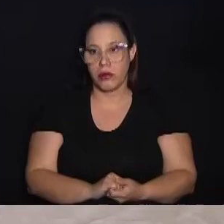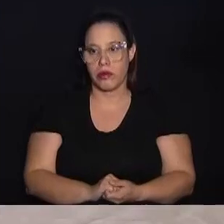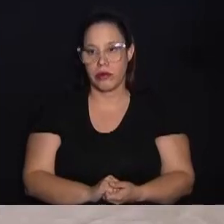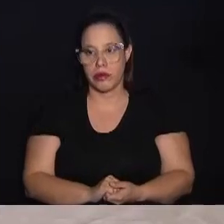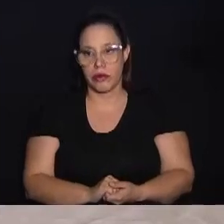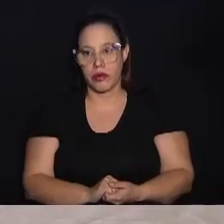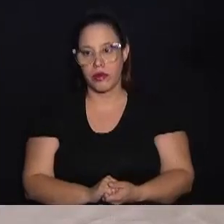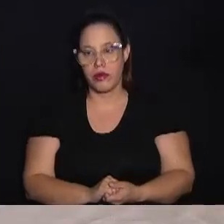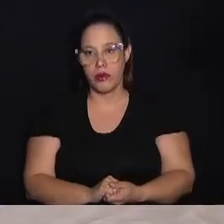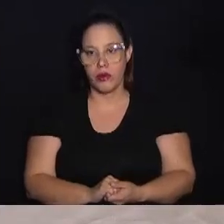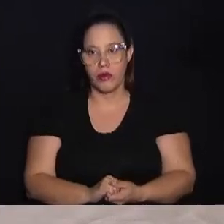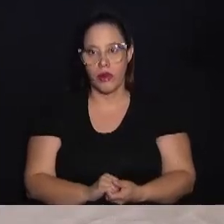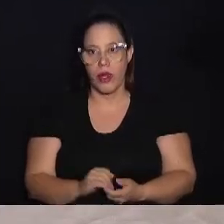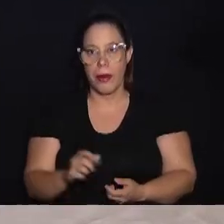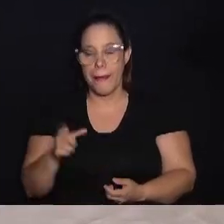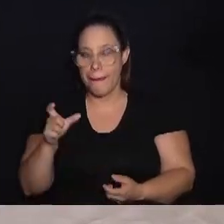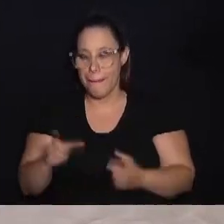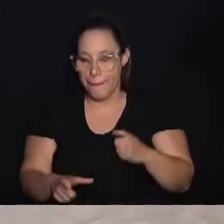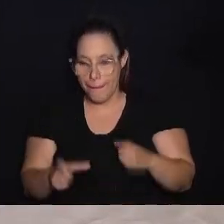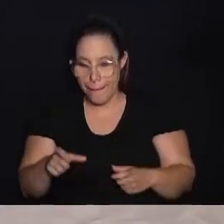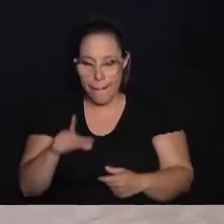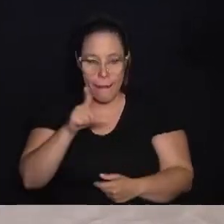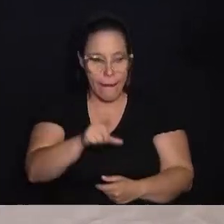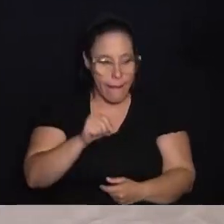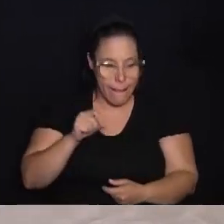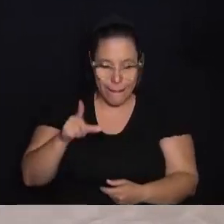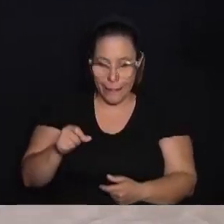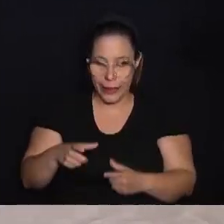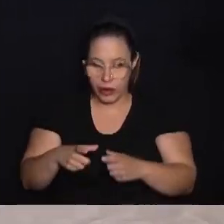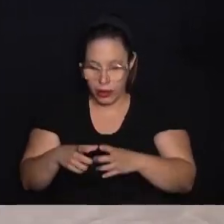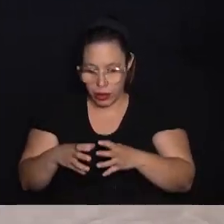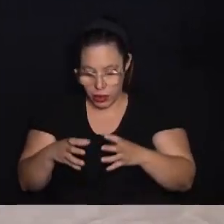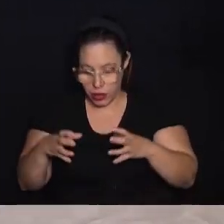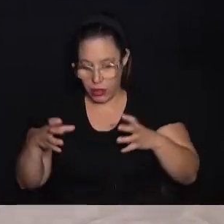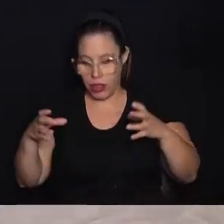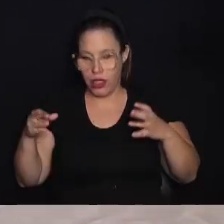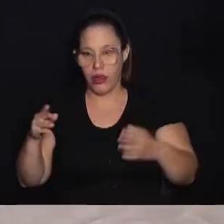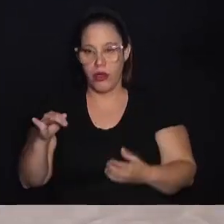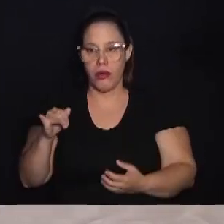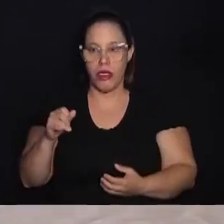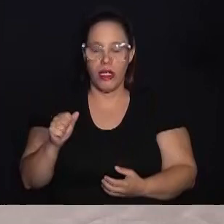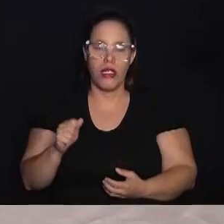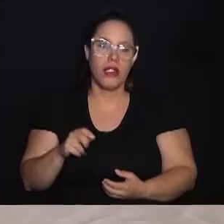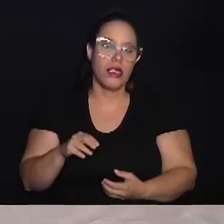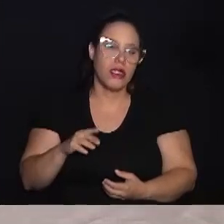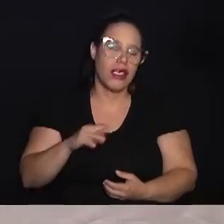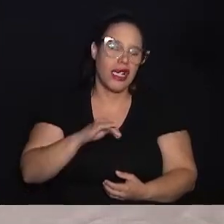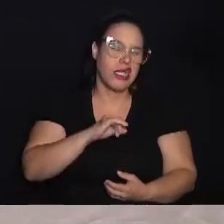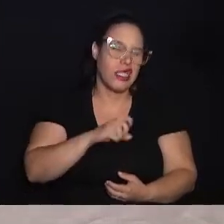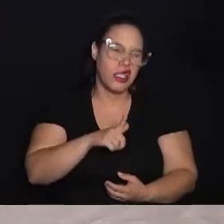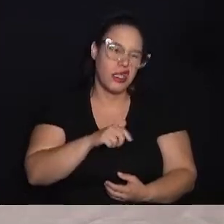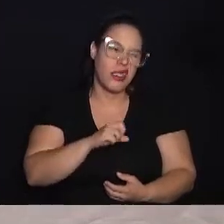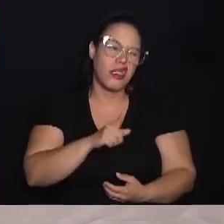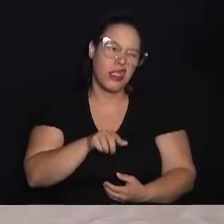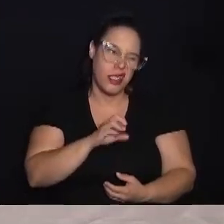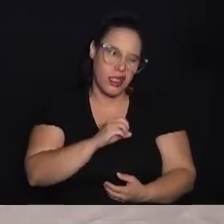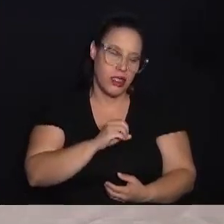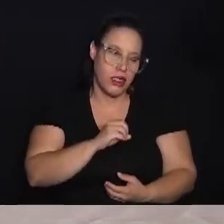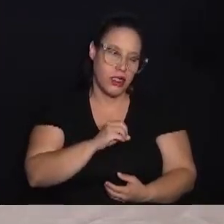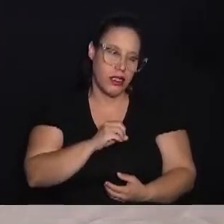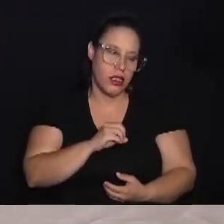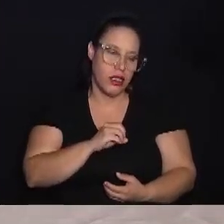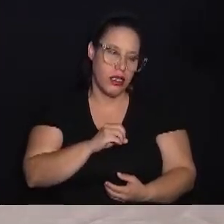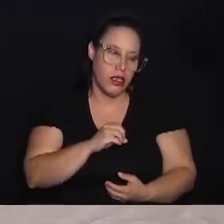mesmo assim as pessoas acabam optando por essas grandes marcas por uma questão de tradição, por uma questão de considerar